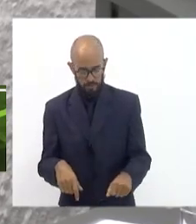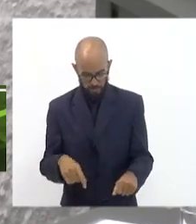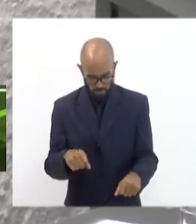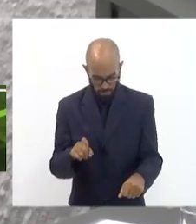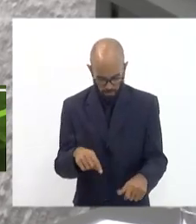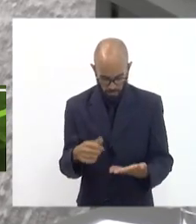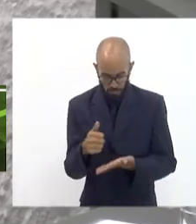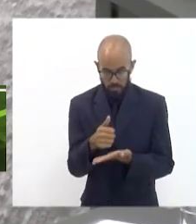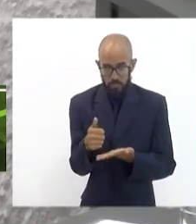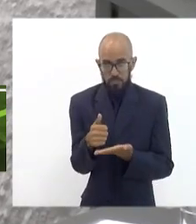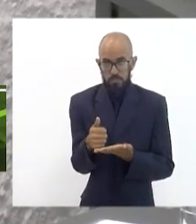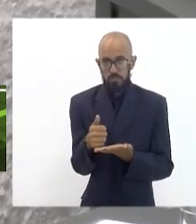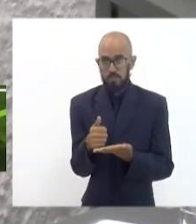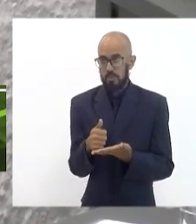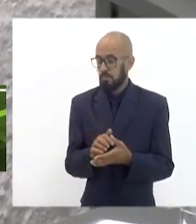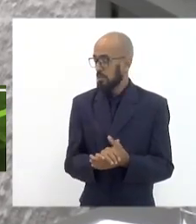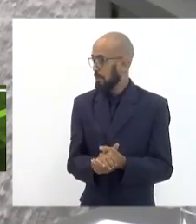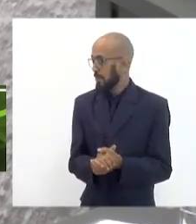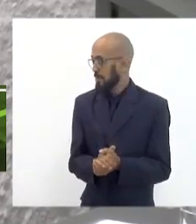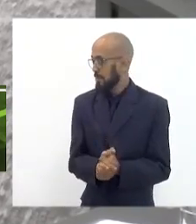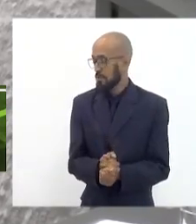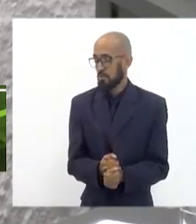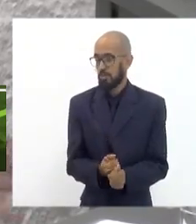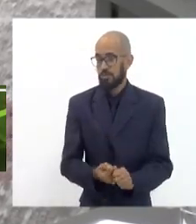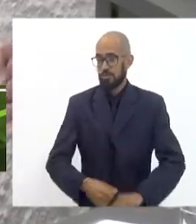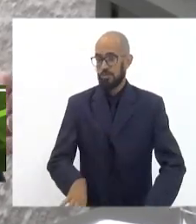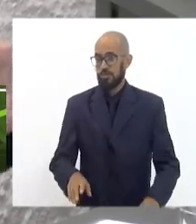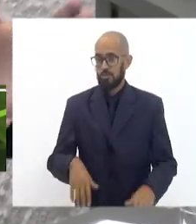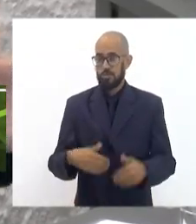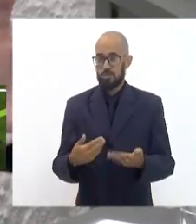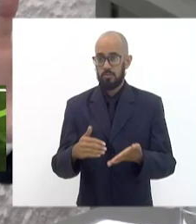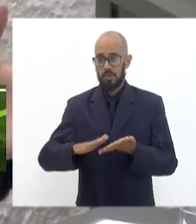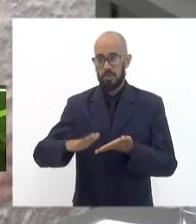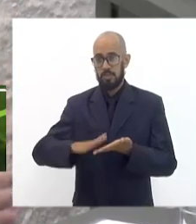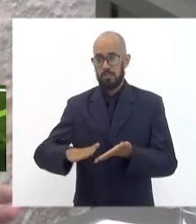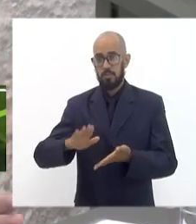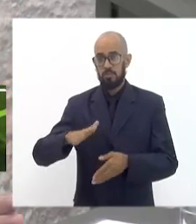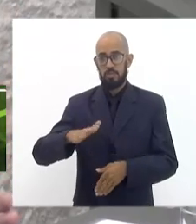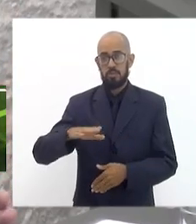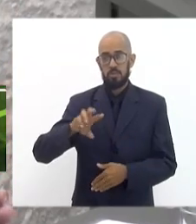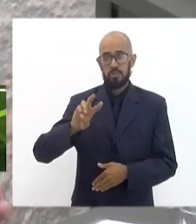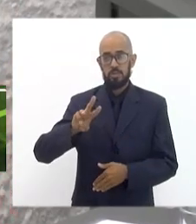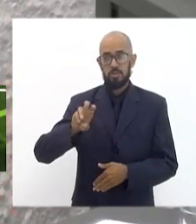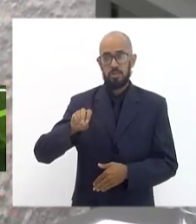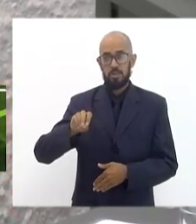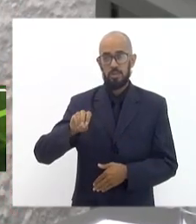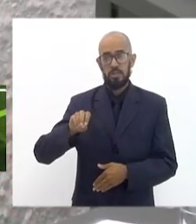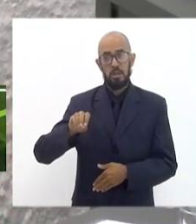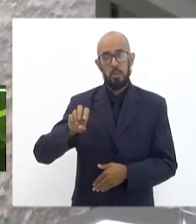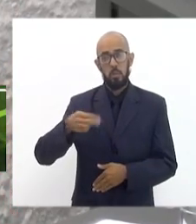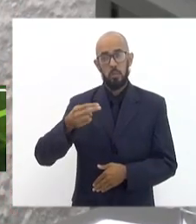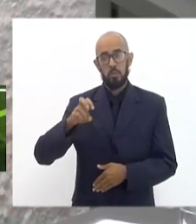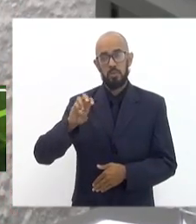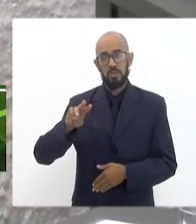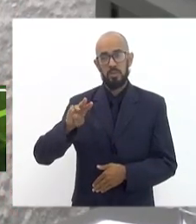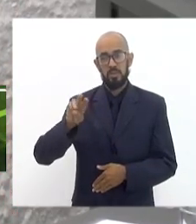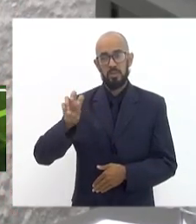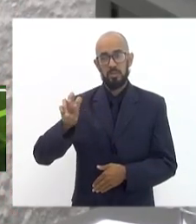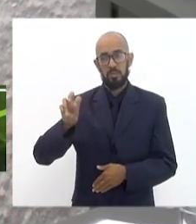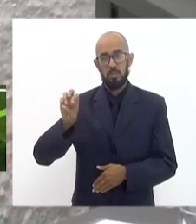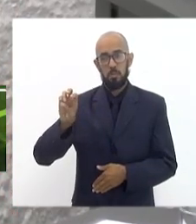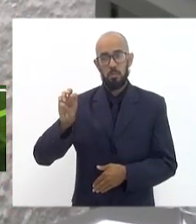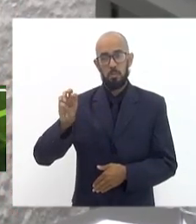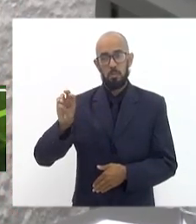essa fundamentação nós não consegue que são do ramo para gastar ali entre 30 e 35 milhões para